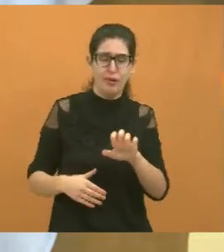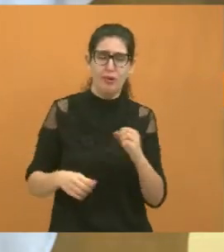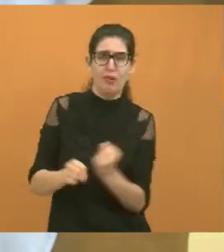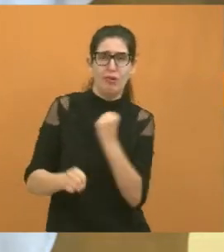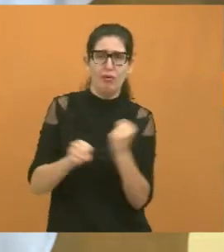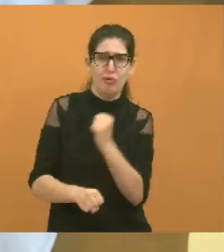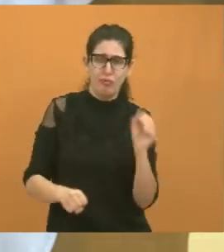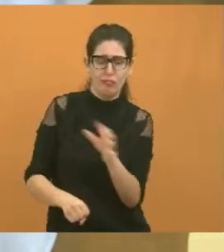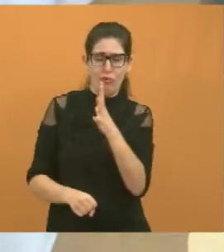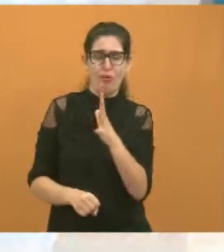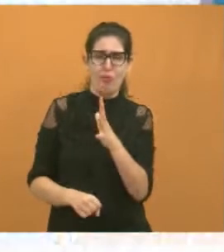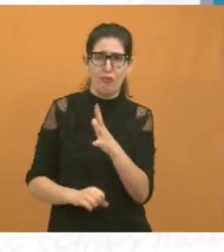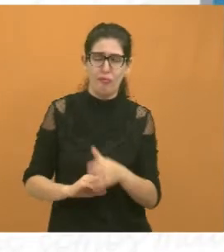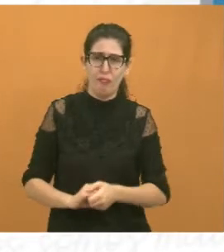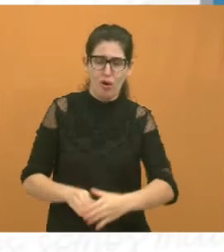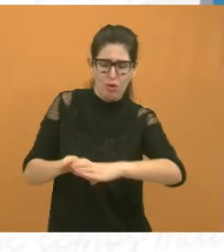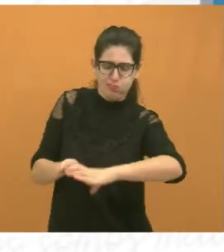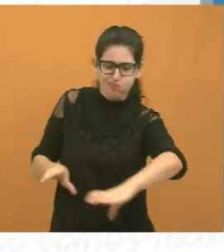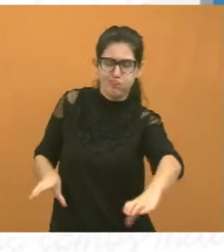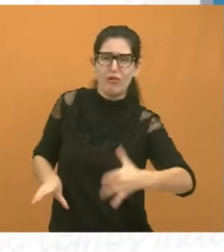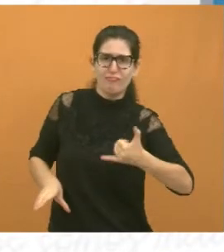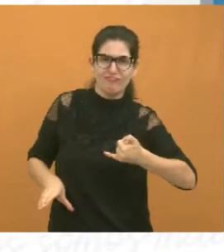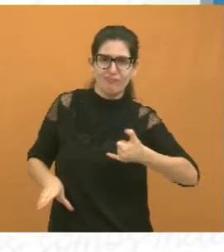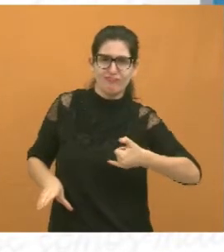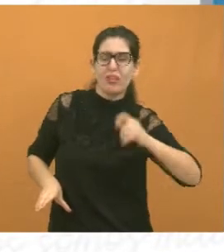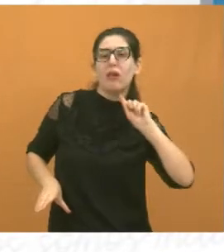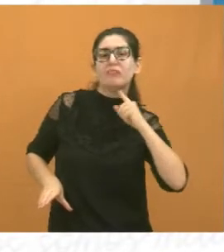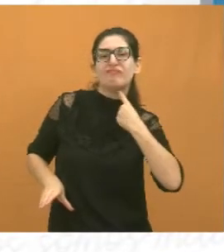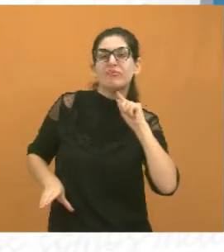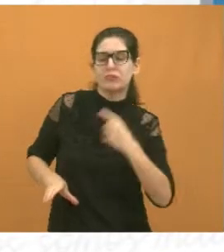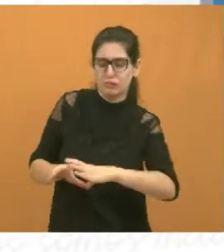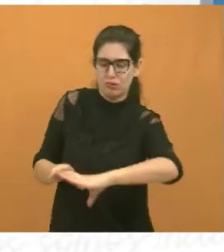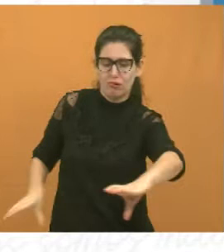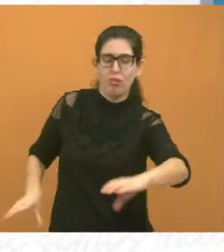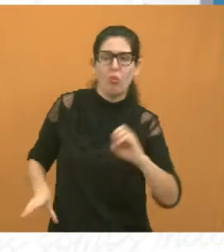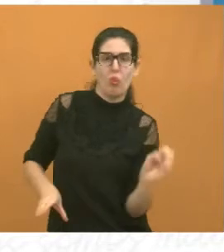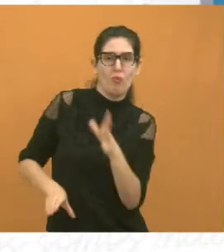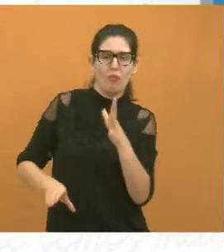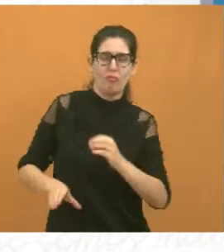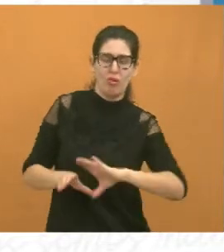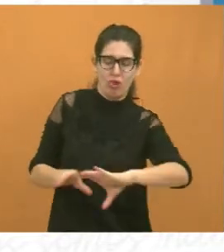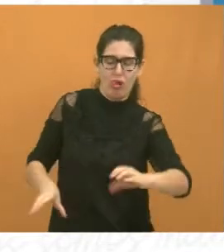na estação de tratamento de esgoto central. Vai ser feito ali